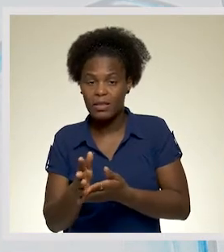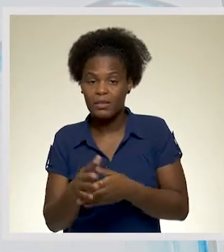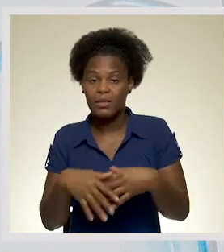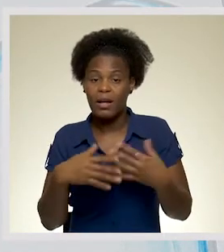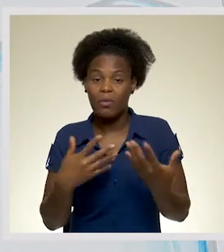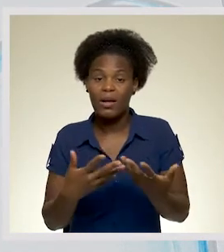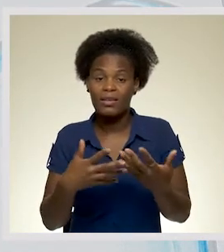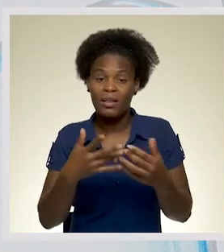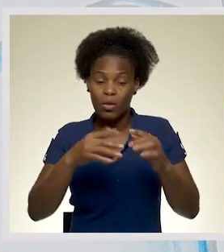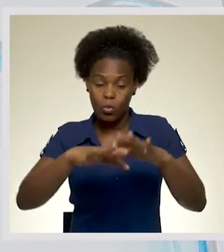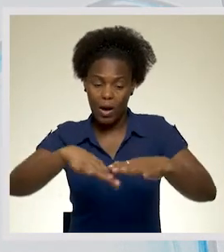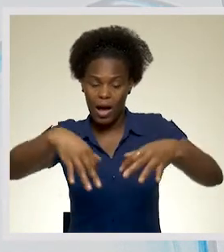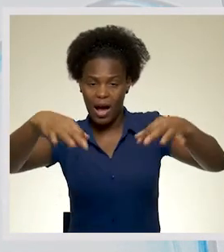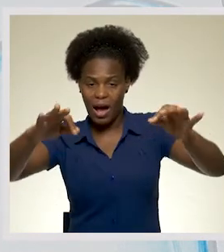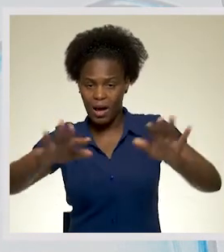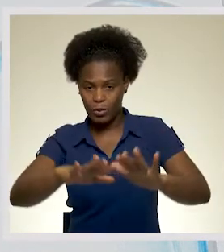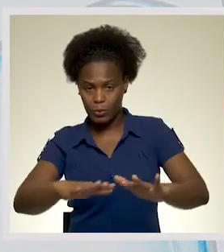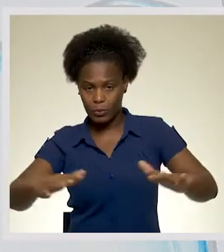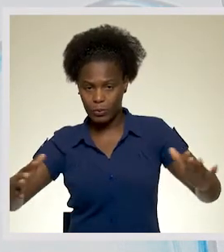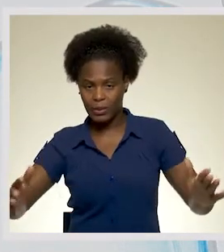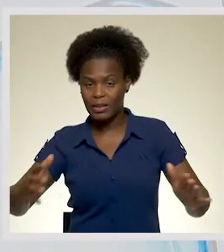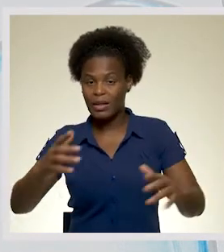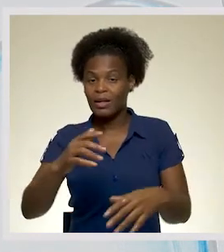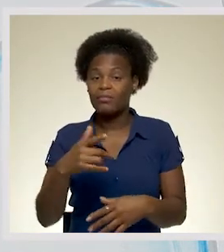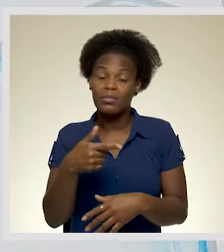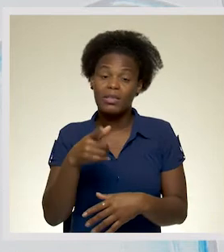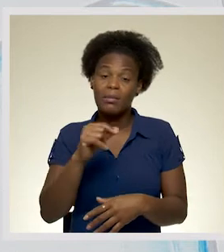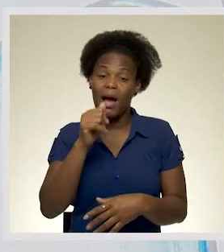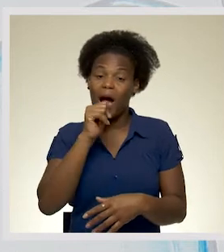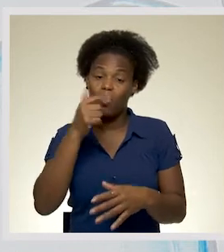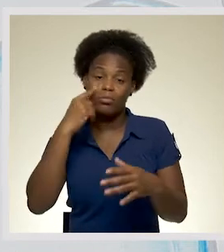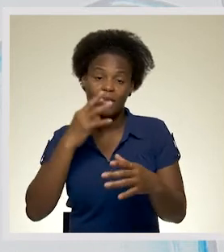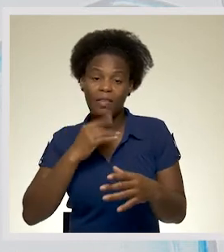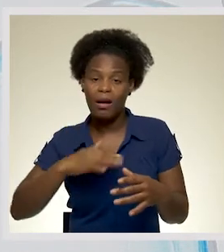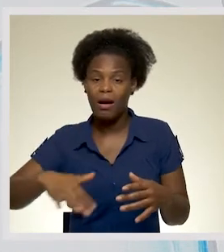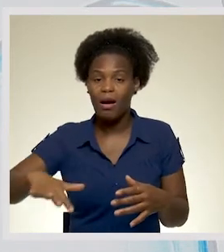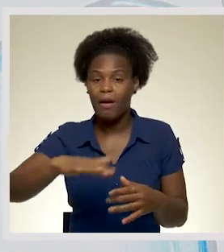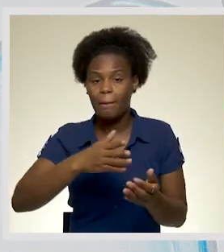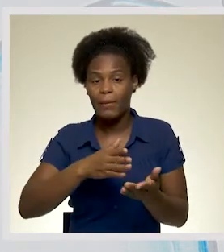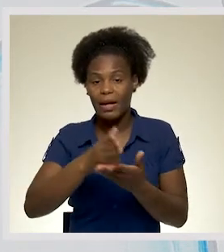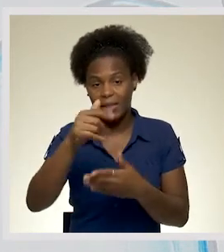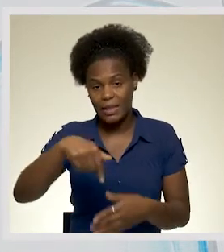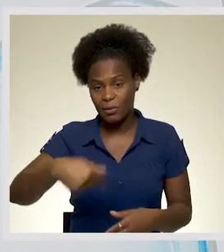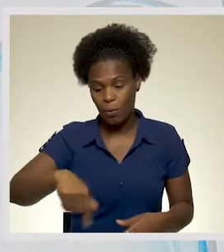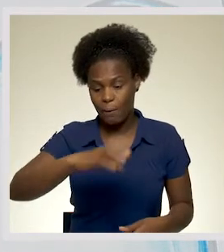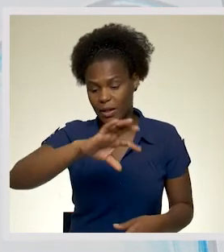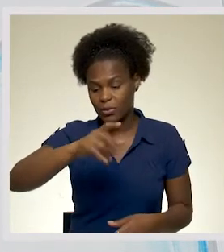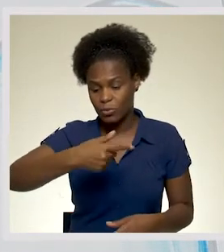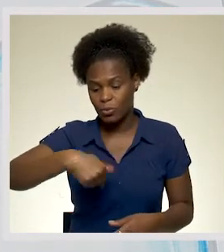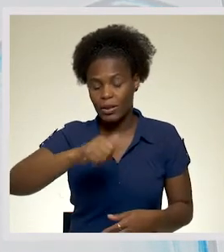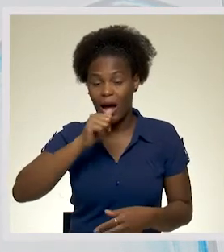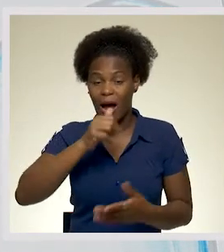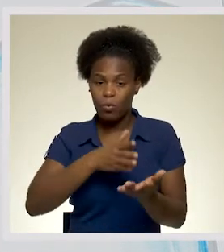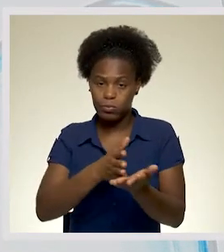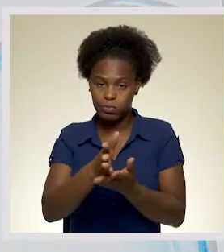toalha freática ou então as águas subterrâneas existentes no nosso país. Mantendo essas águas subterrâneas,